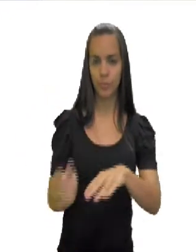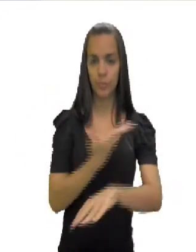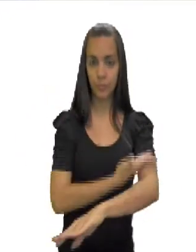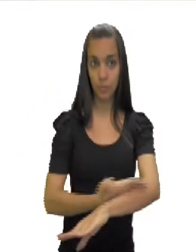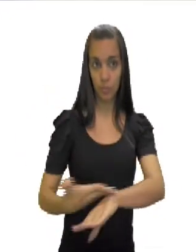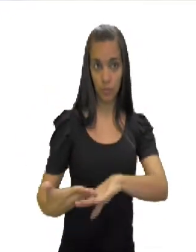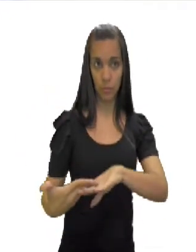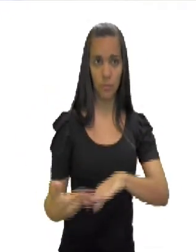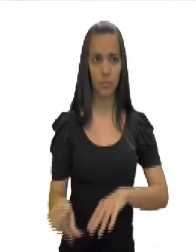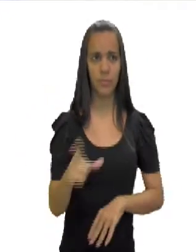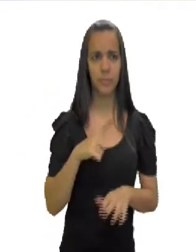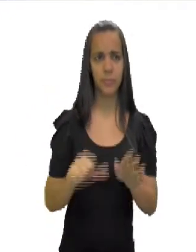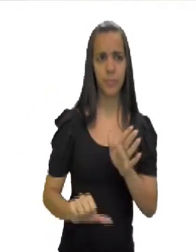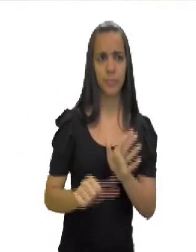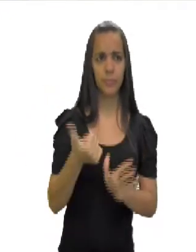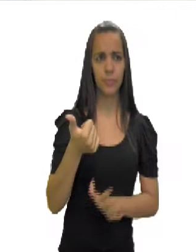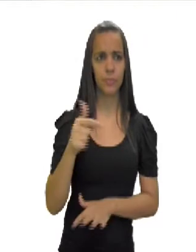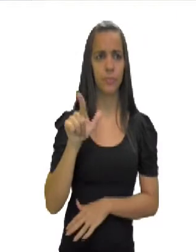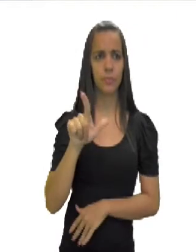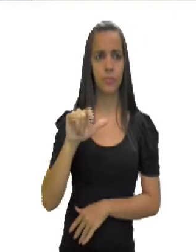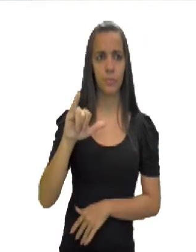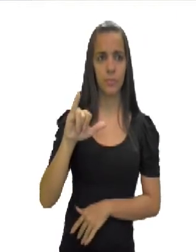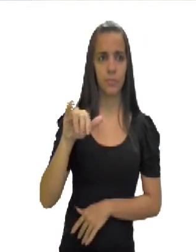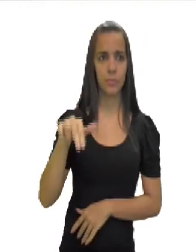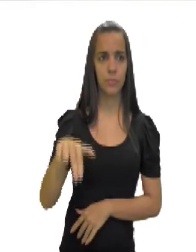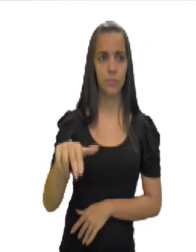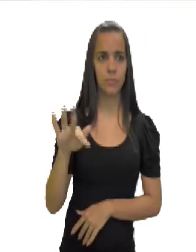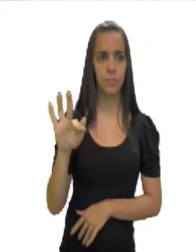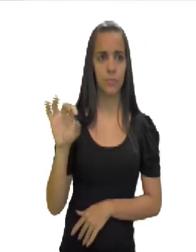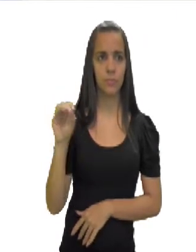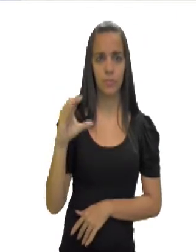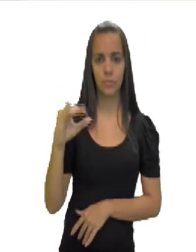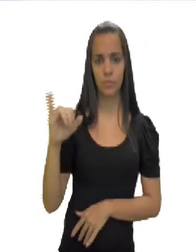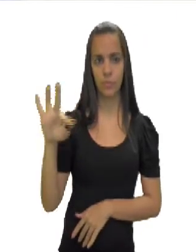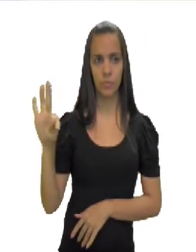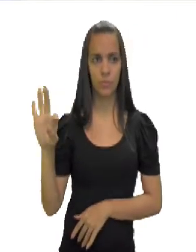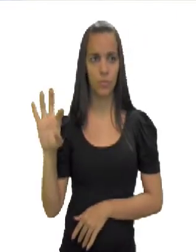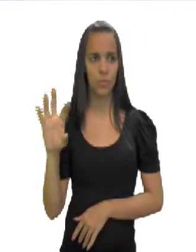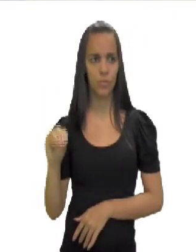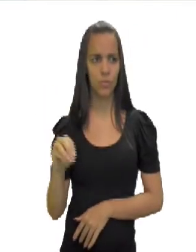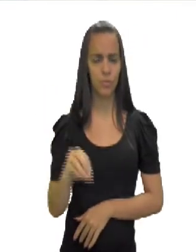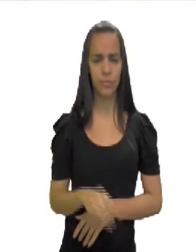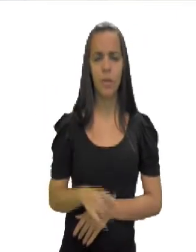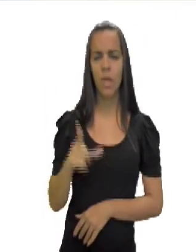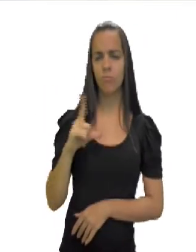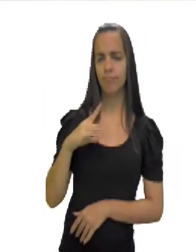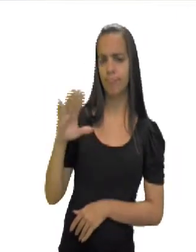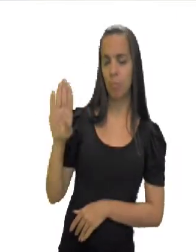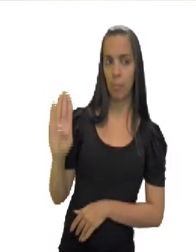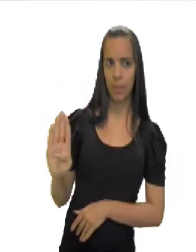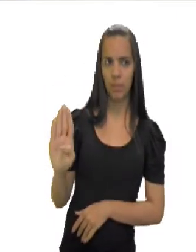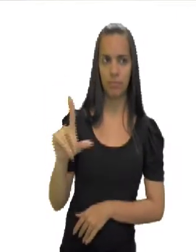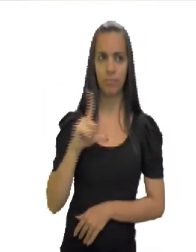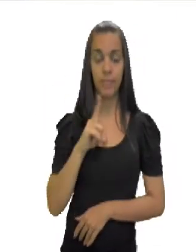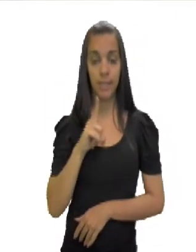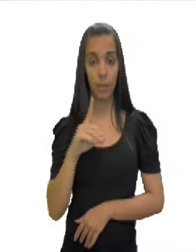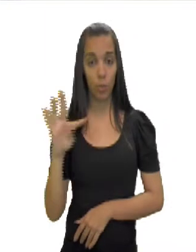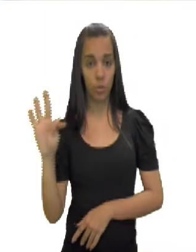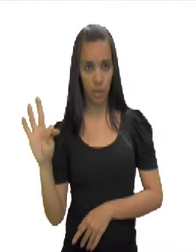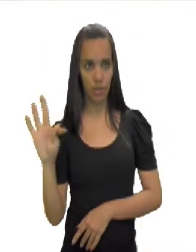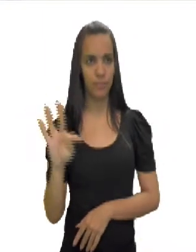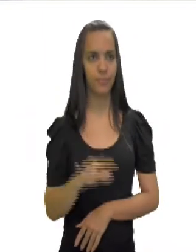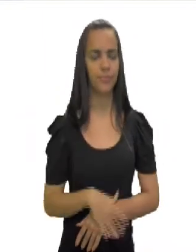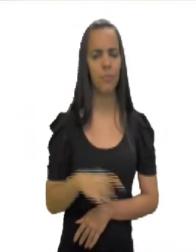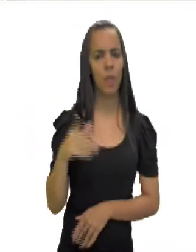glóbulos brancos. Primeiro nós temos o linfócito. Temos ele no tipo B e tipo T. O